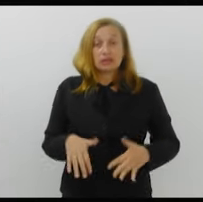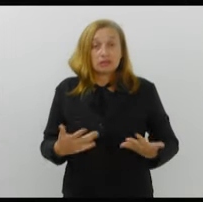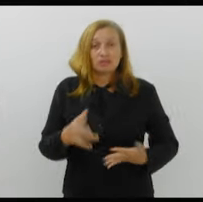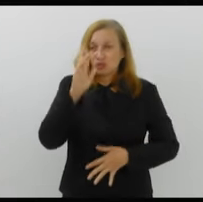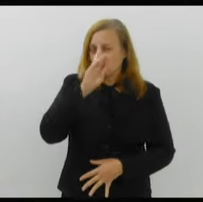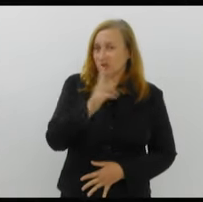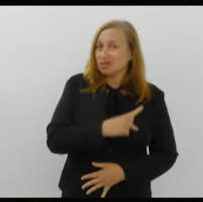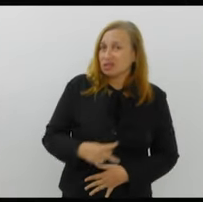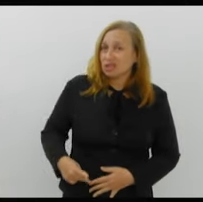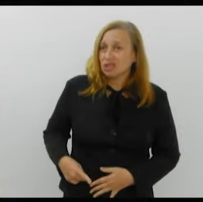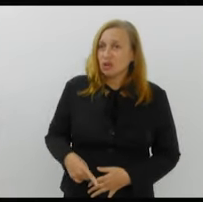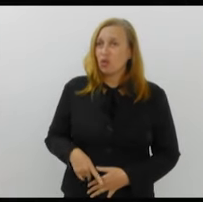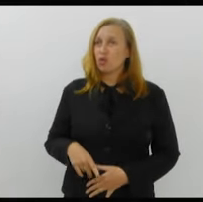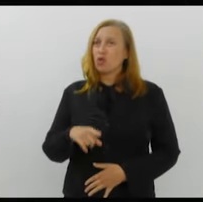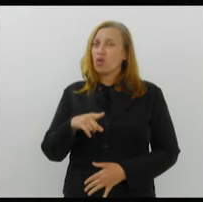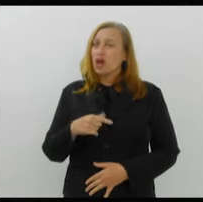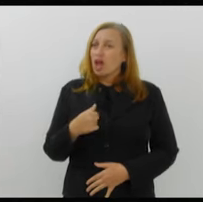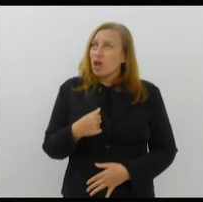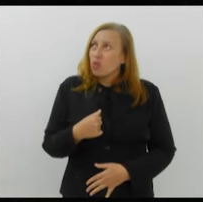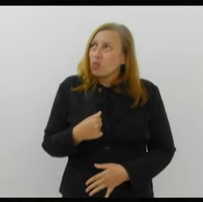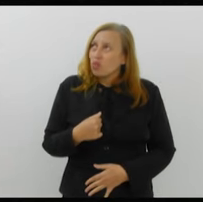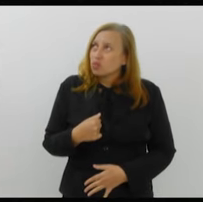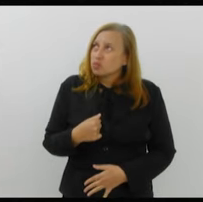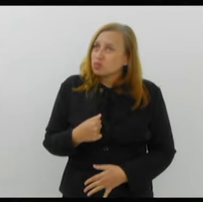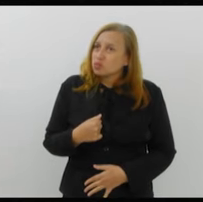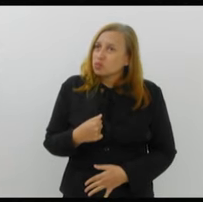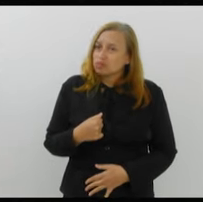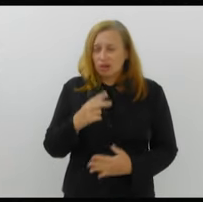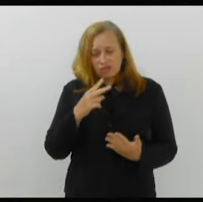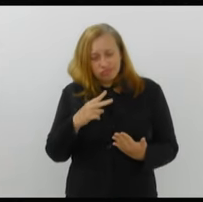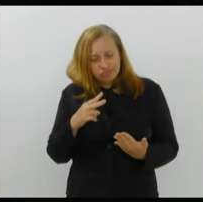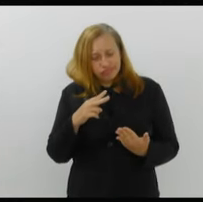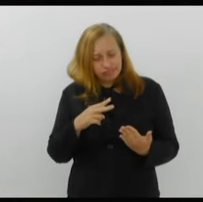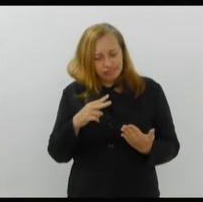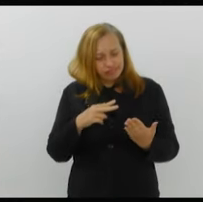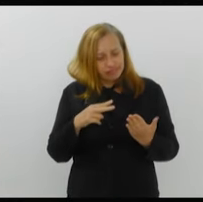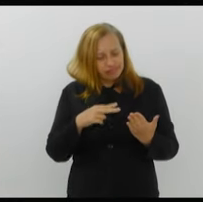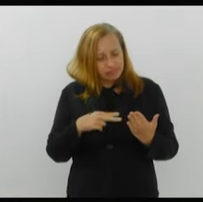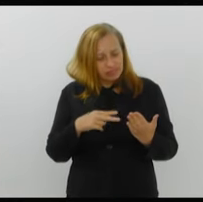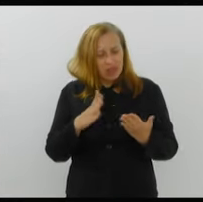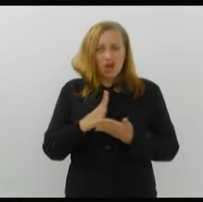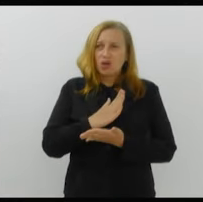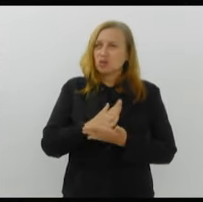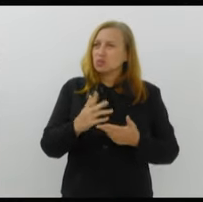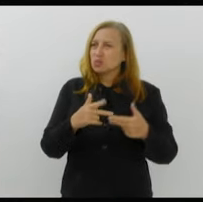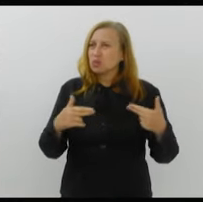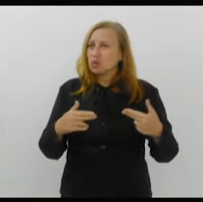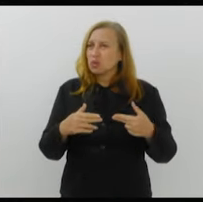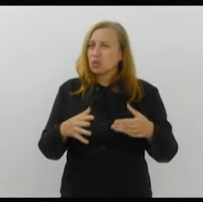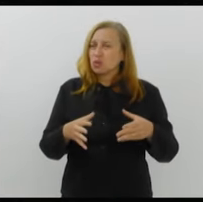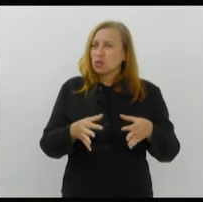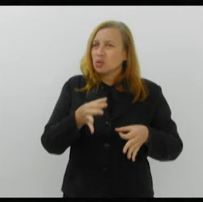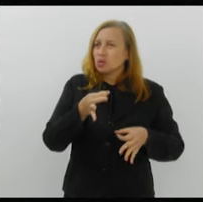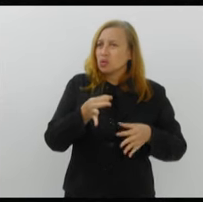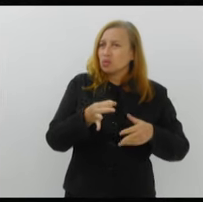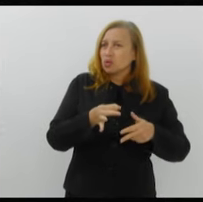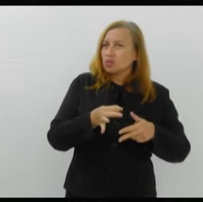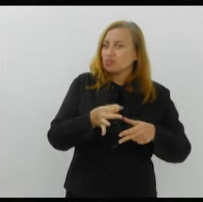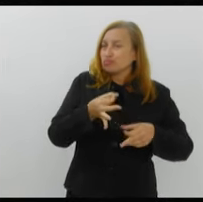presidente, eu estava aqui elencando aqui algumas coisas. O judiciário se posicionou muito bem.